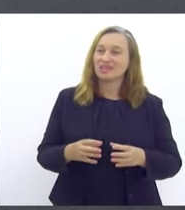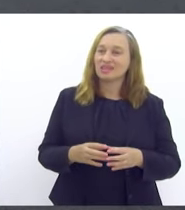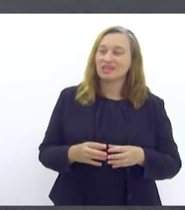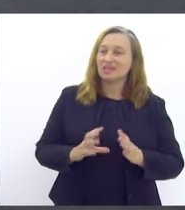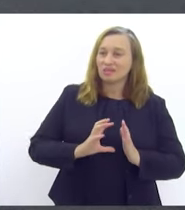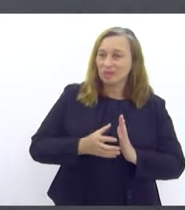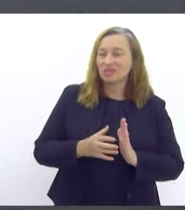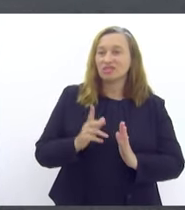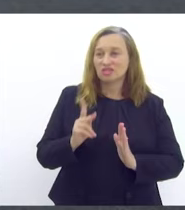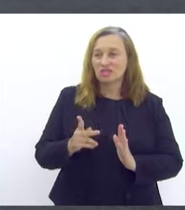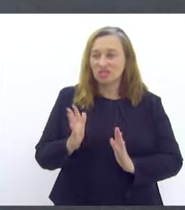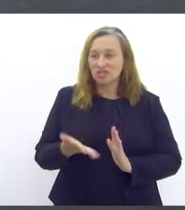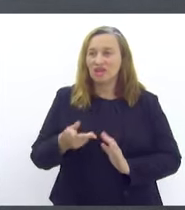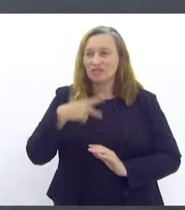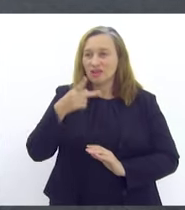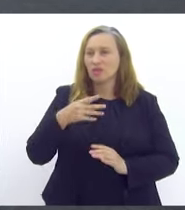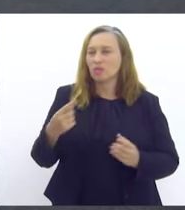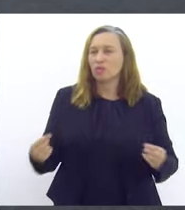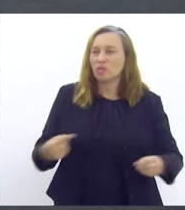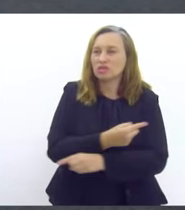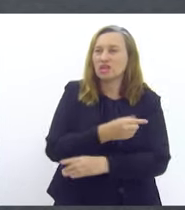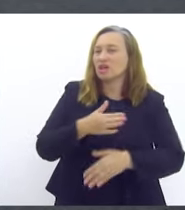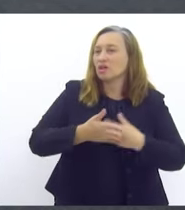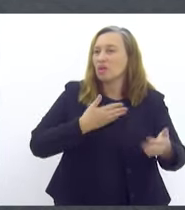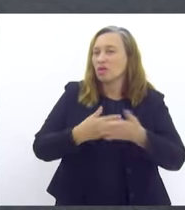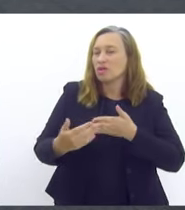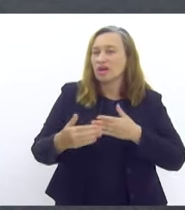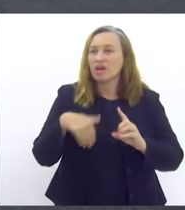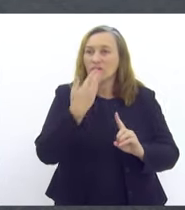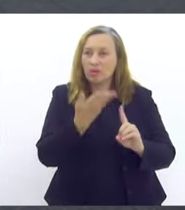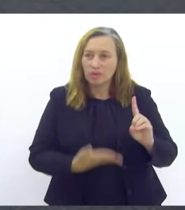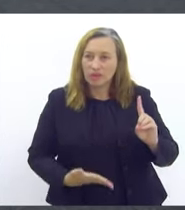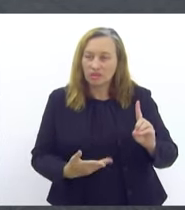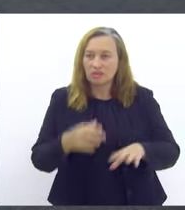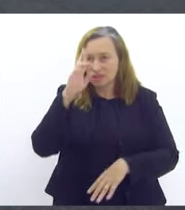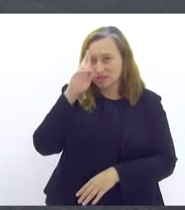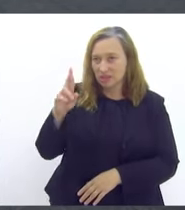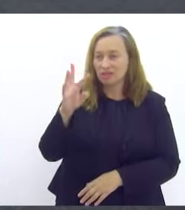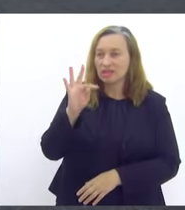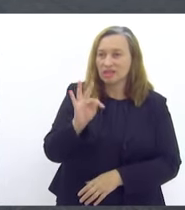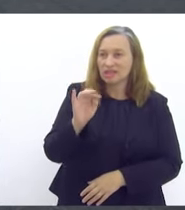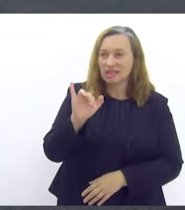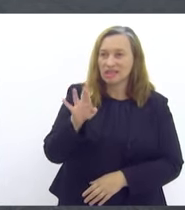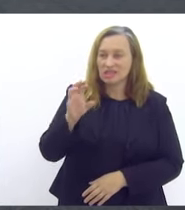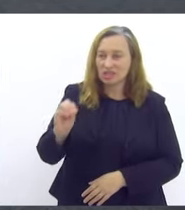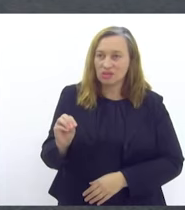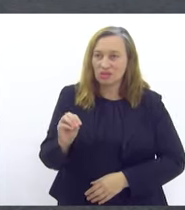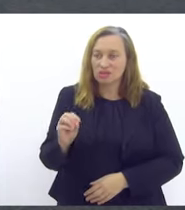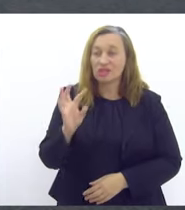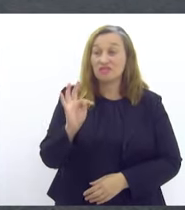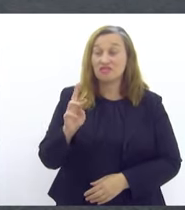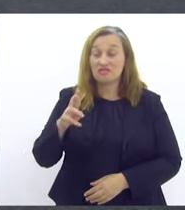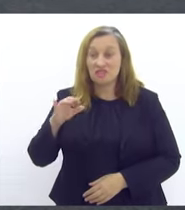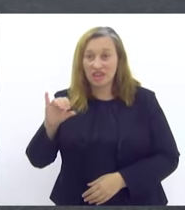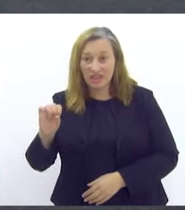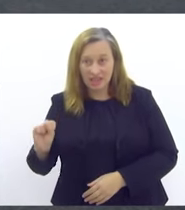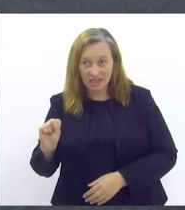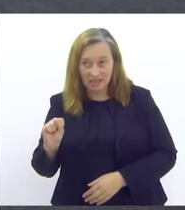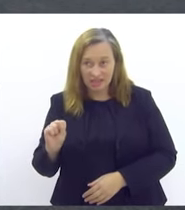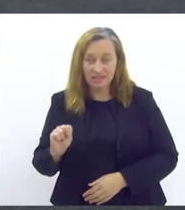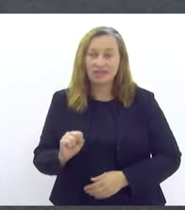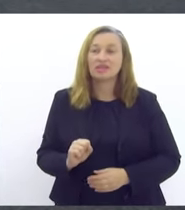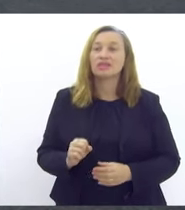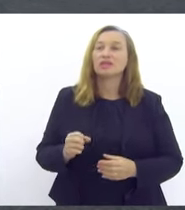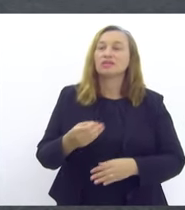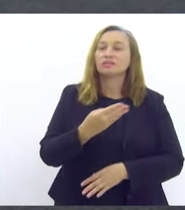pontuou, contrário a qualquer homenagem e premiação para o senhor chamado Tarcísio de Freitas, que toca o